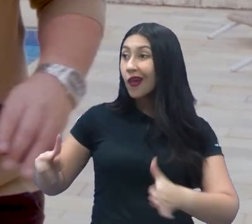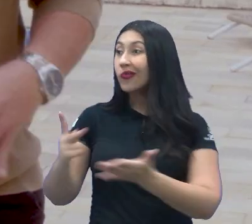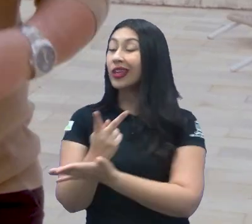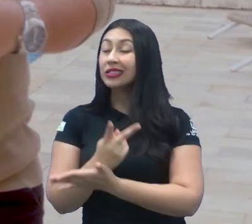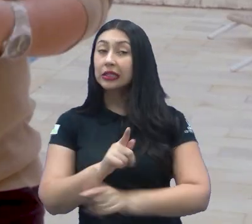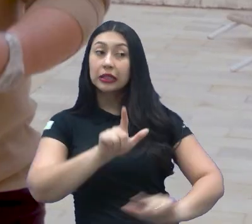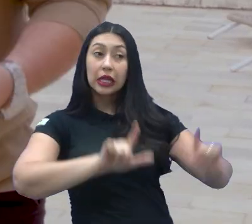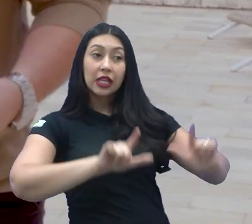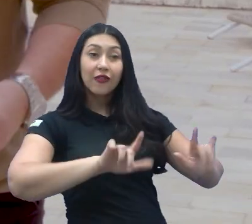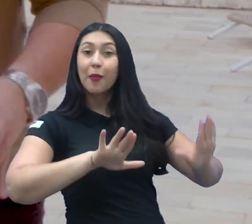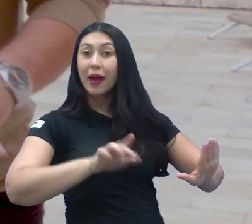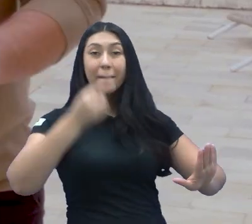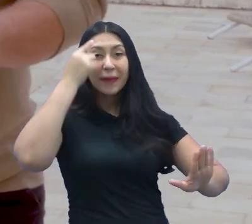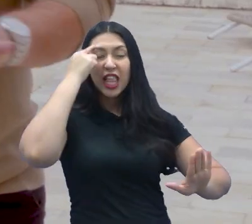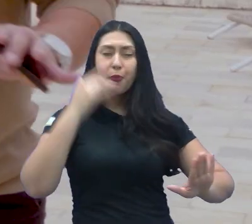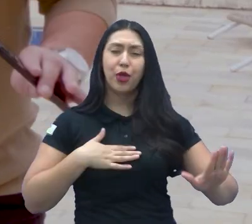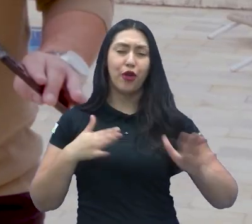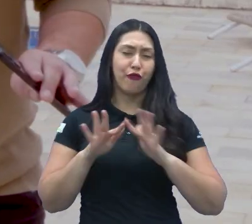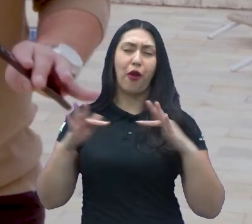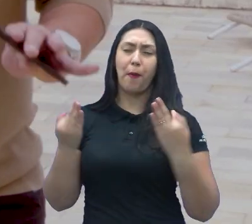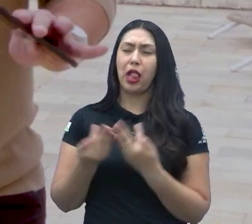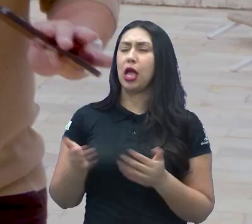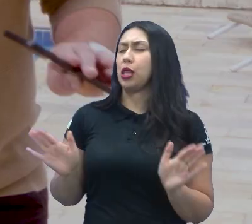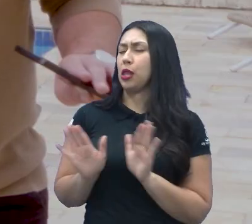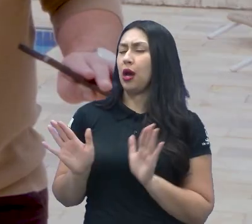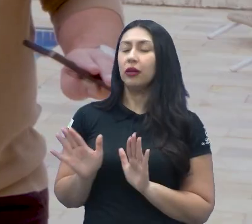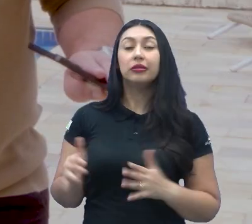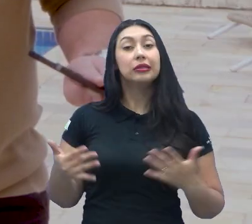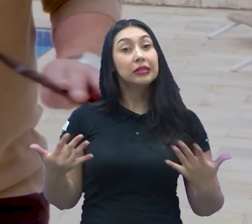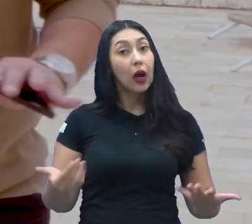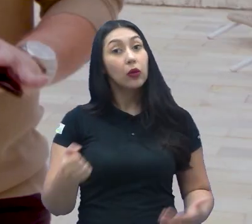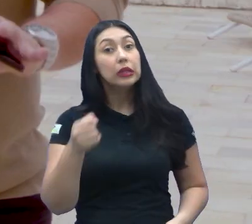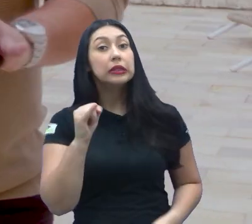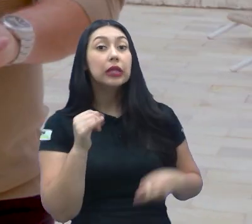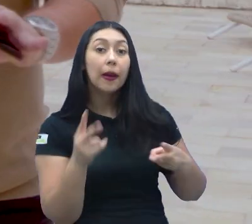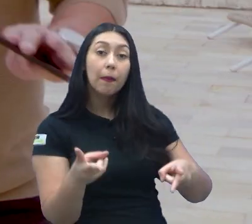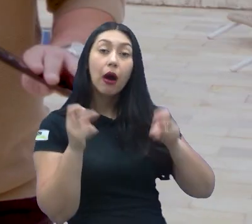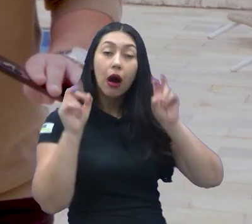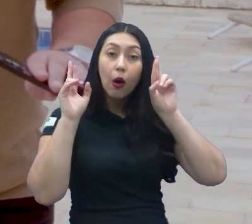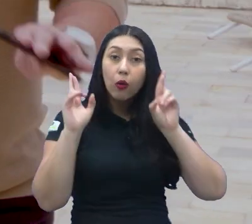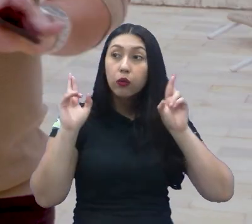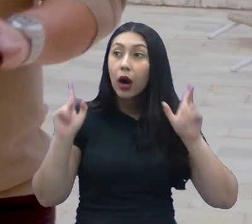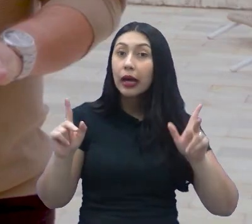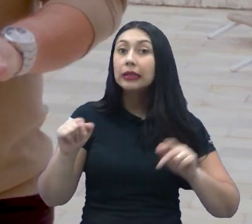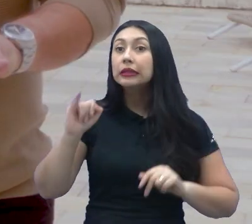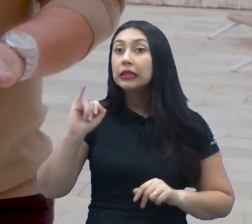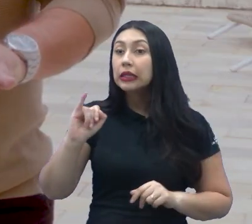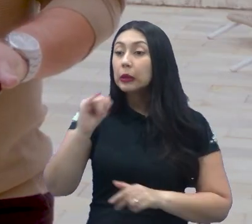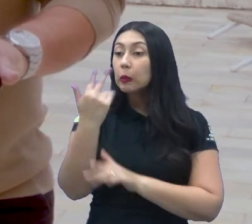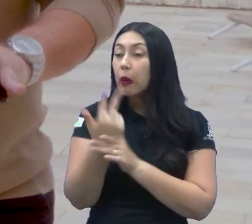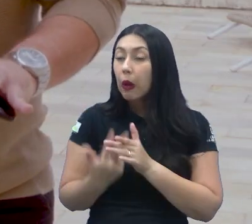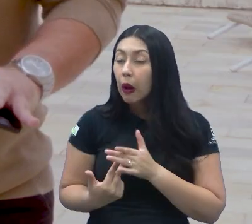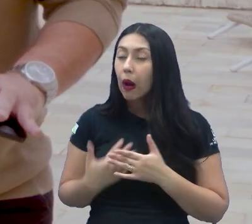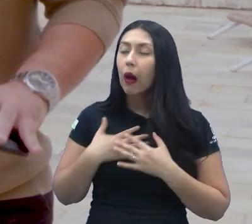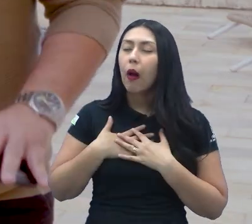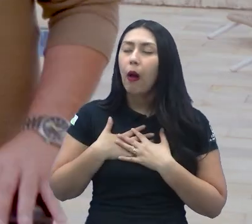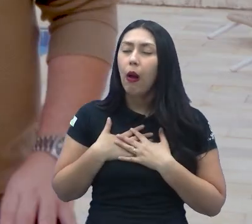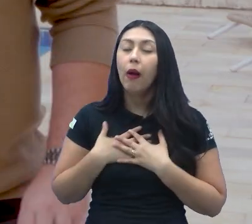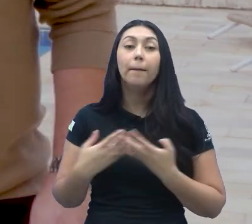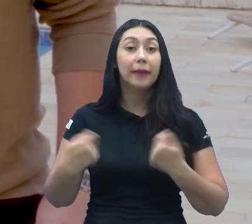nunca acha que vai acontecer com a gente. E qualquer coisa diferente, né? Se teve um afogamento, o importante é ligar para o